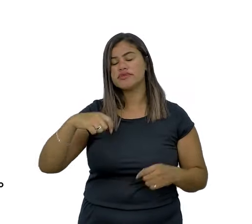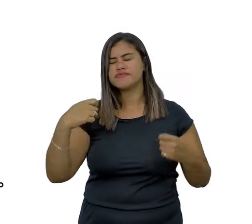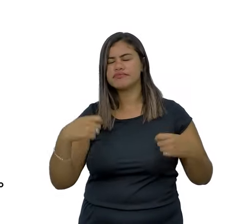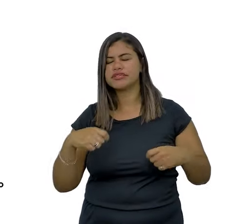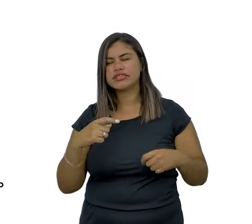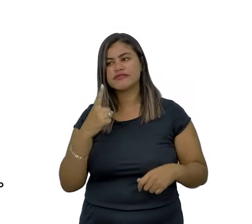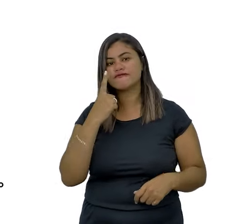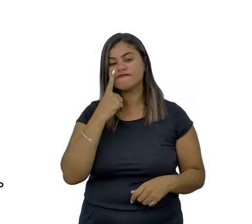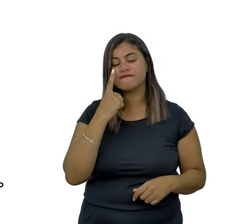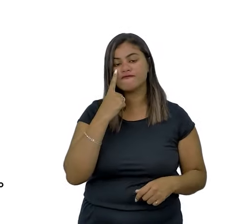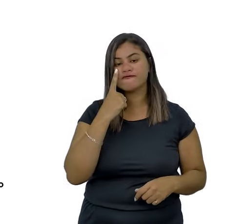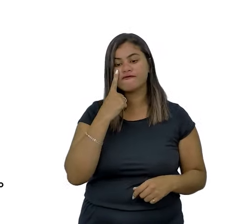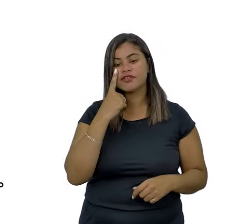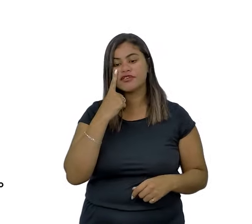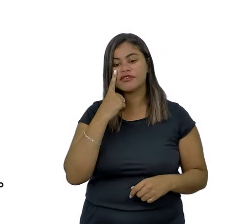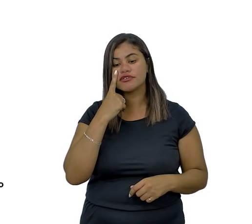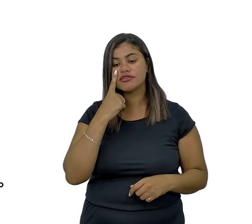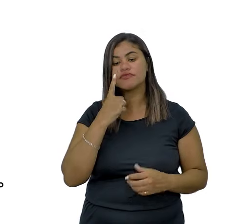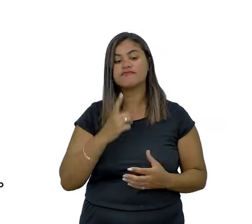ver, né,